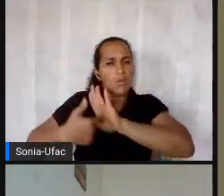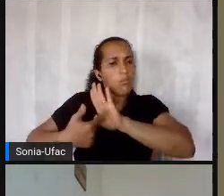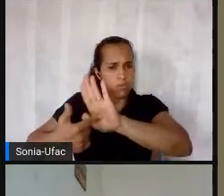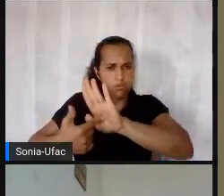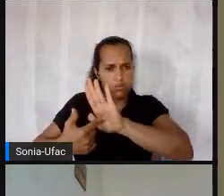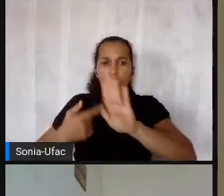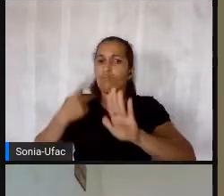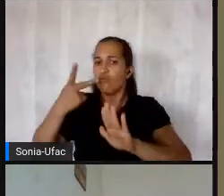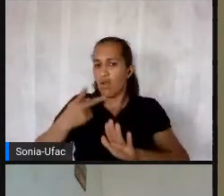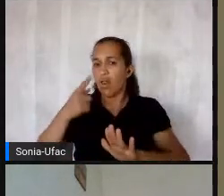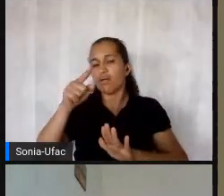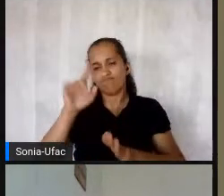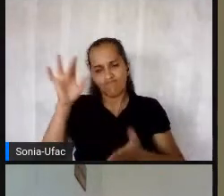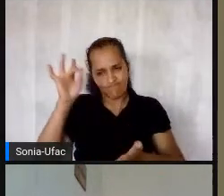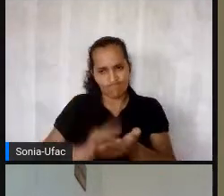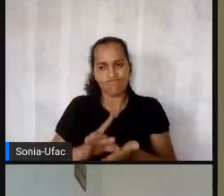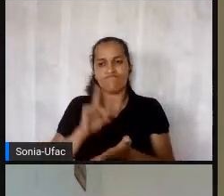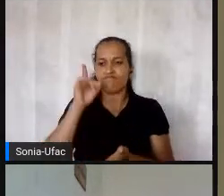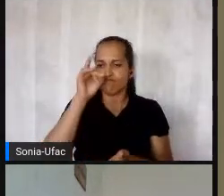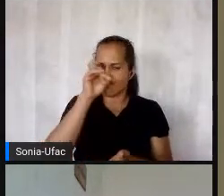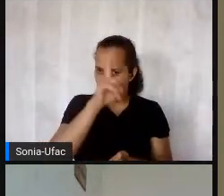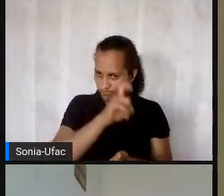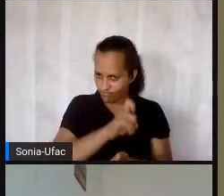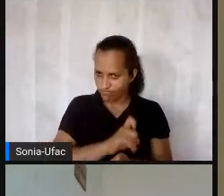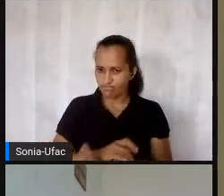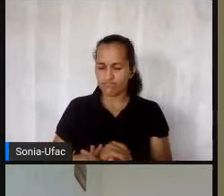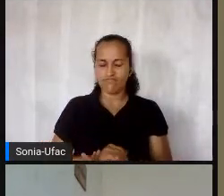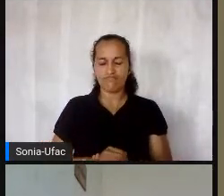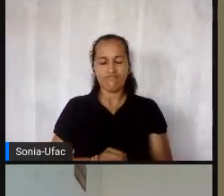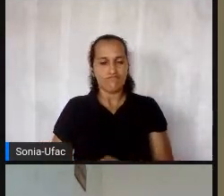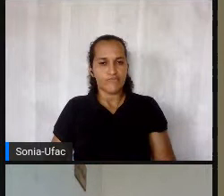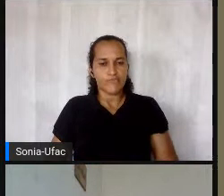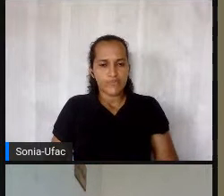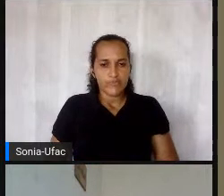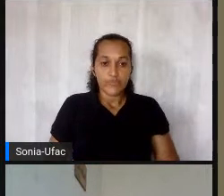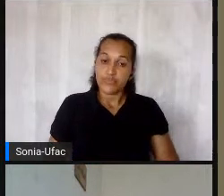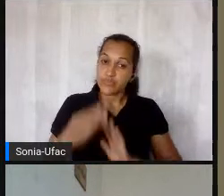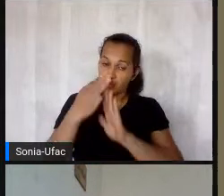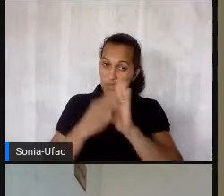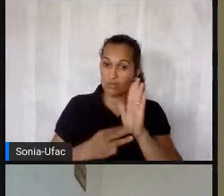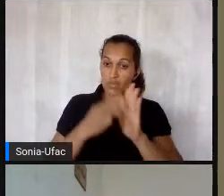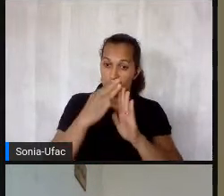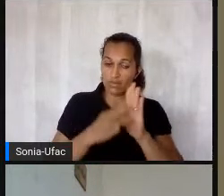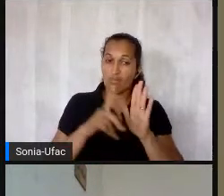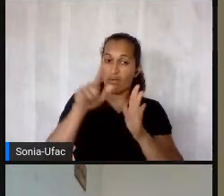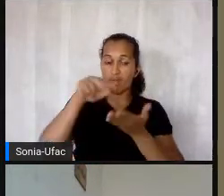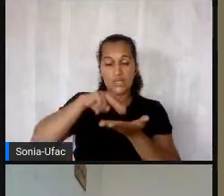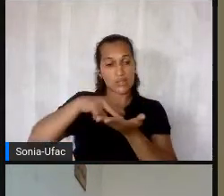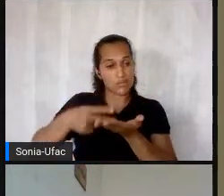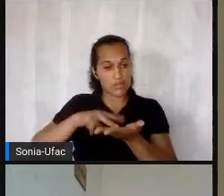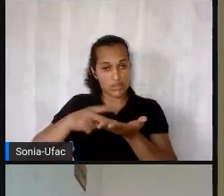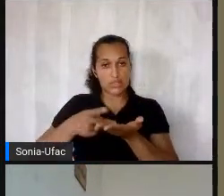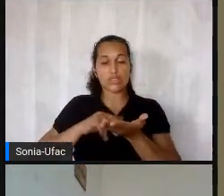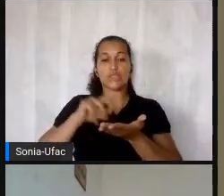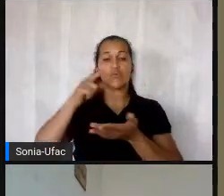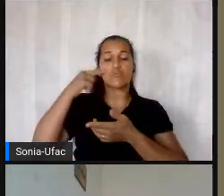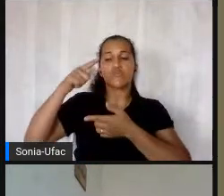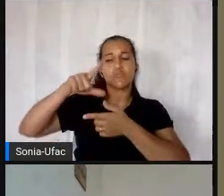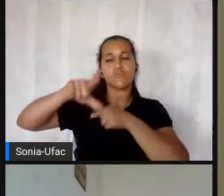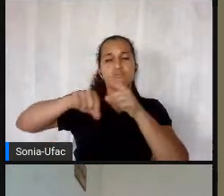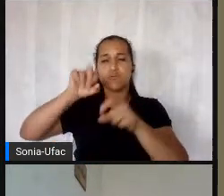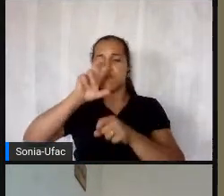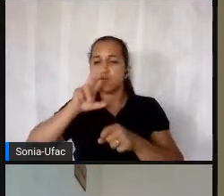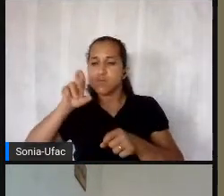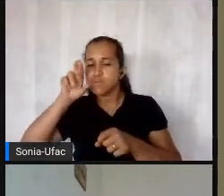uma tarefa muito complicada. O método, portanto, como eu falei, é o método interpretativo, indiciário, analítico,